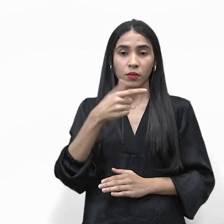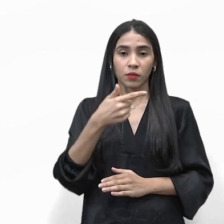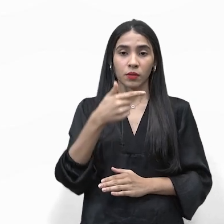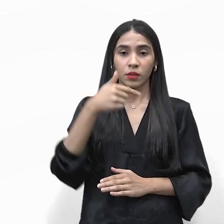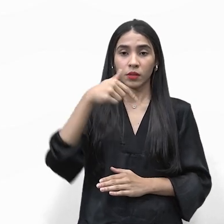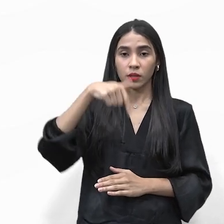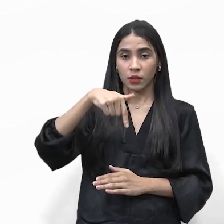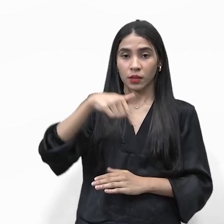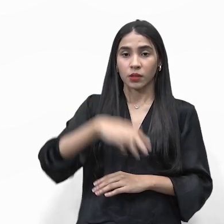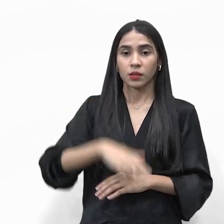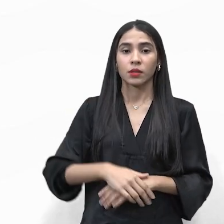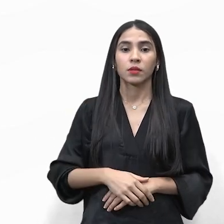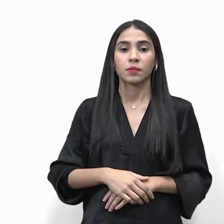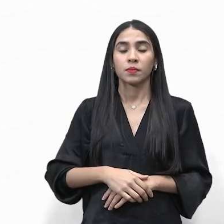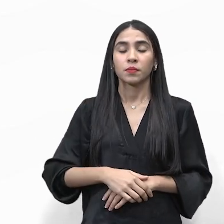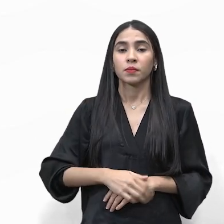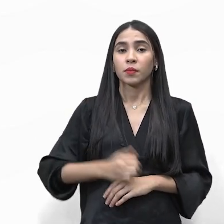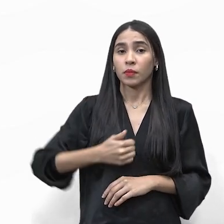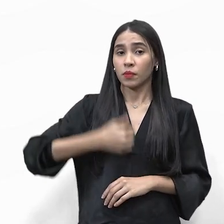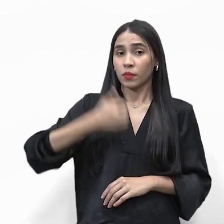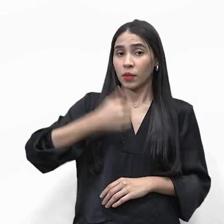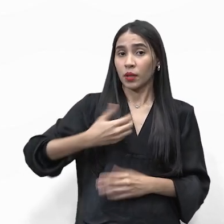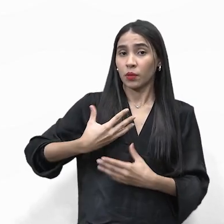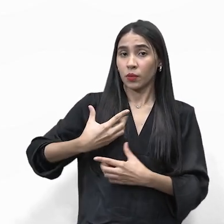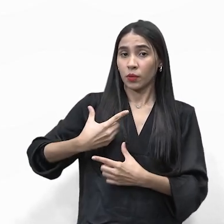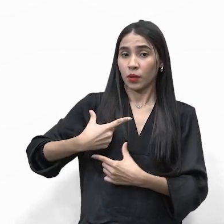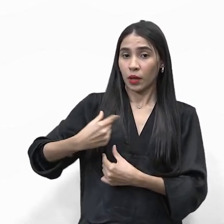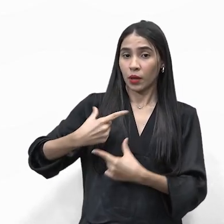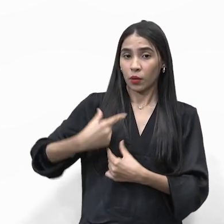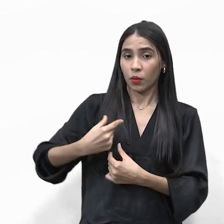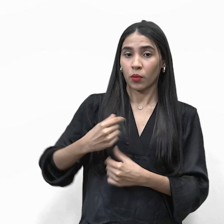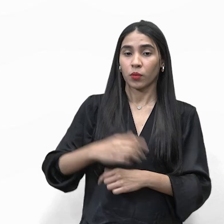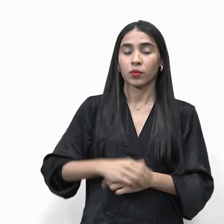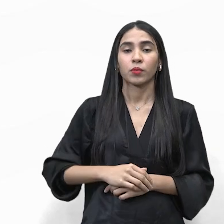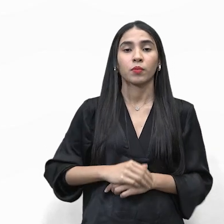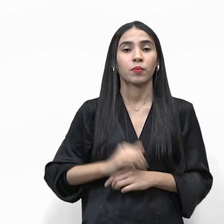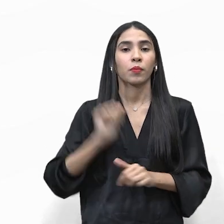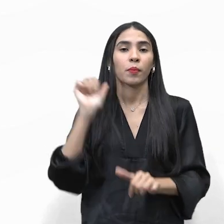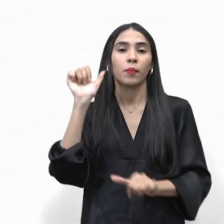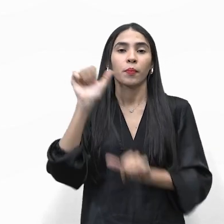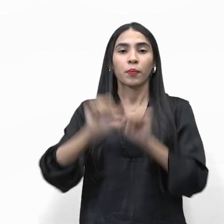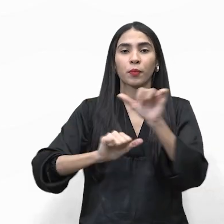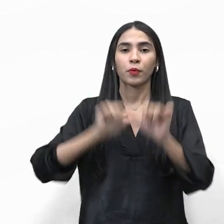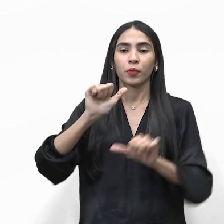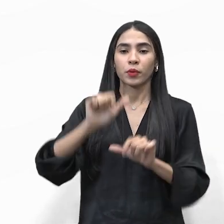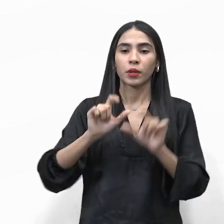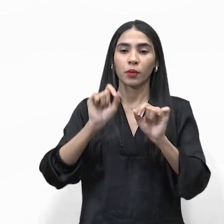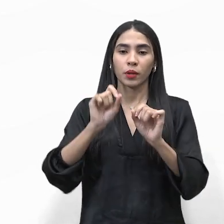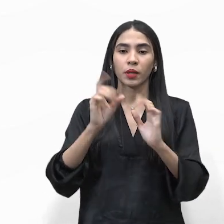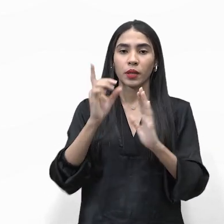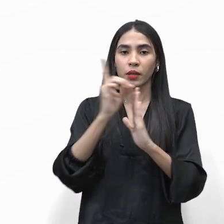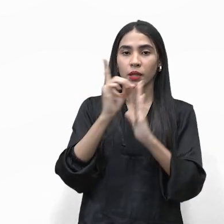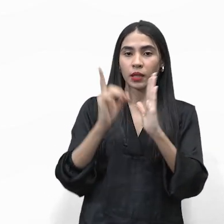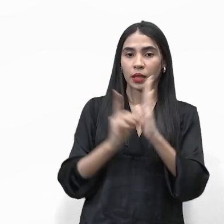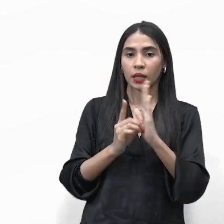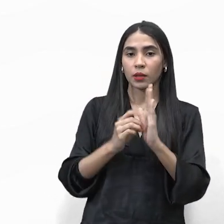6.527, de 1º de agosto de 2008, alterado pelo decreto número